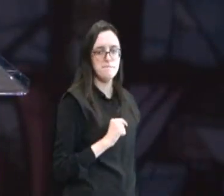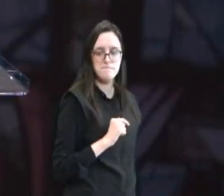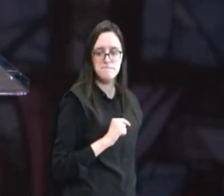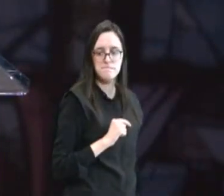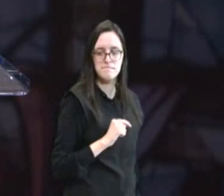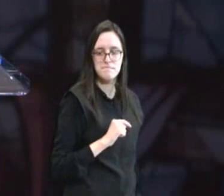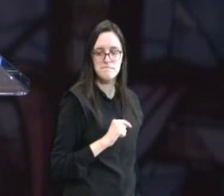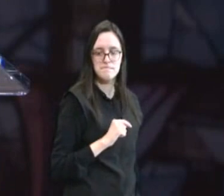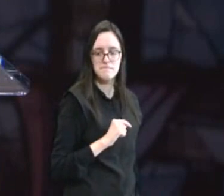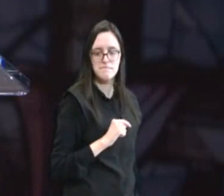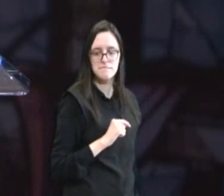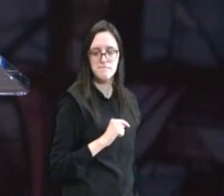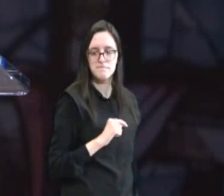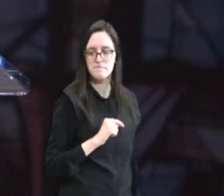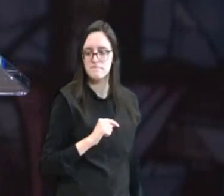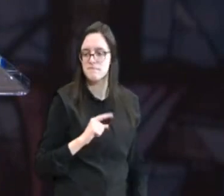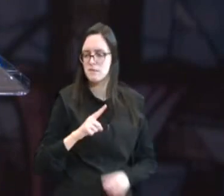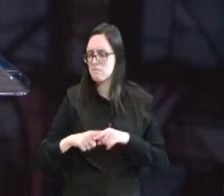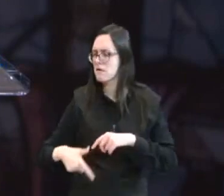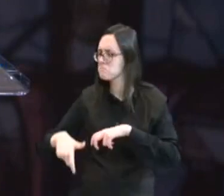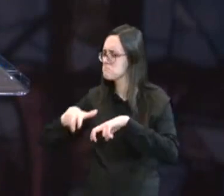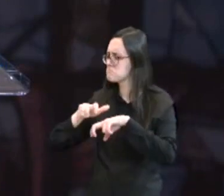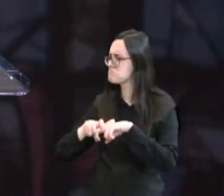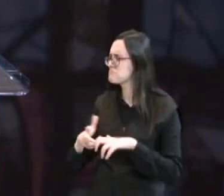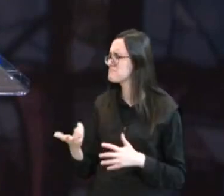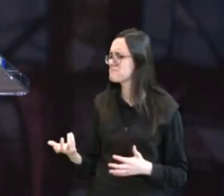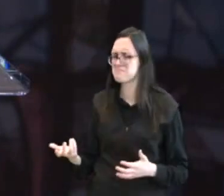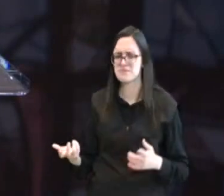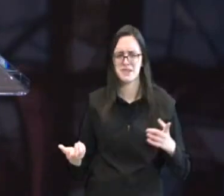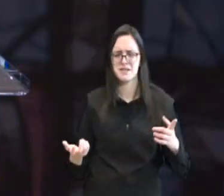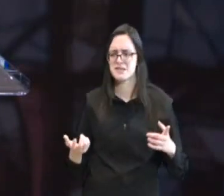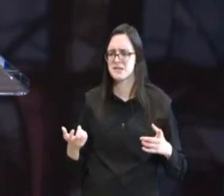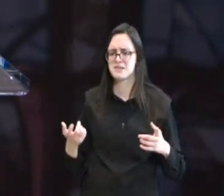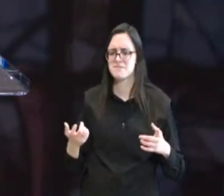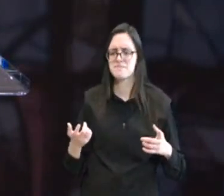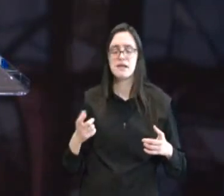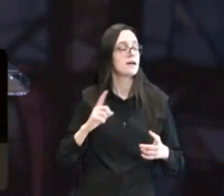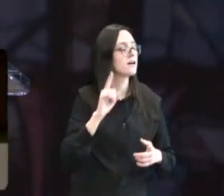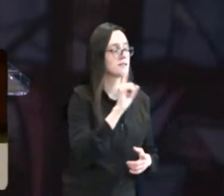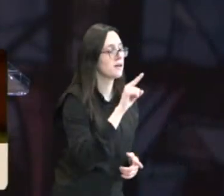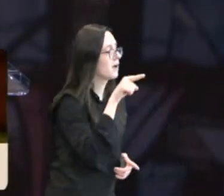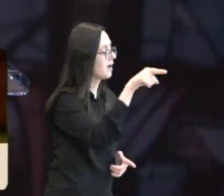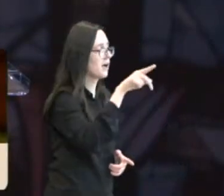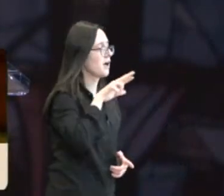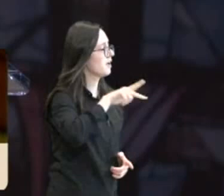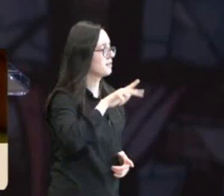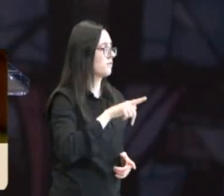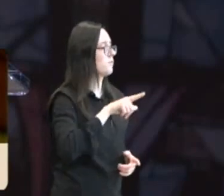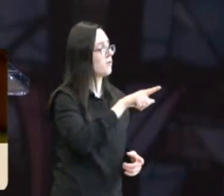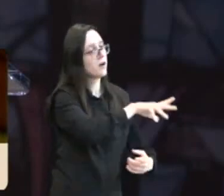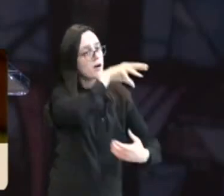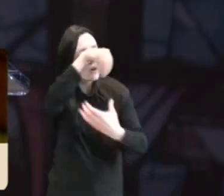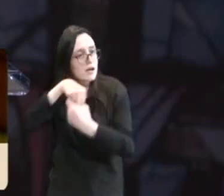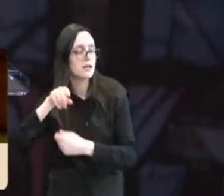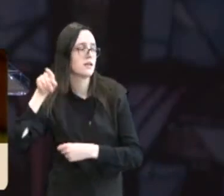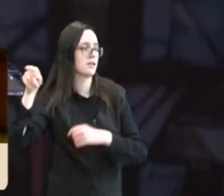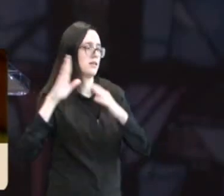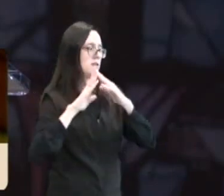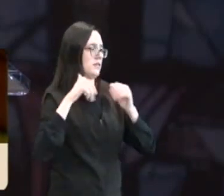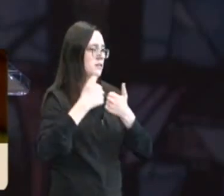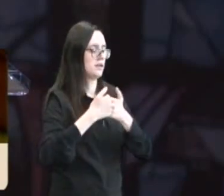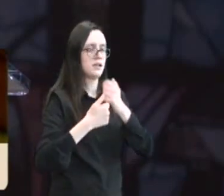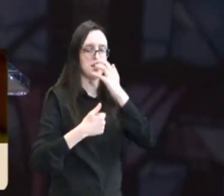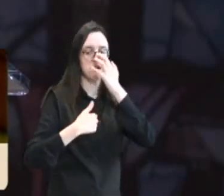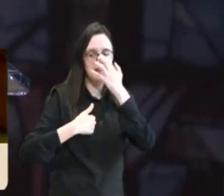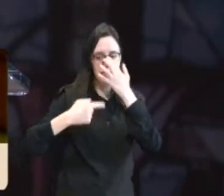Não é lugar de se assentar. Ali não é o templo, Edson. Tem que estar atento, vigiando. E eu pensei nisso, se